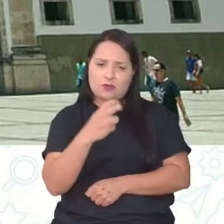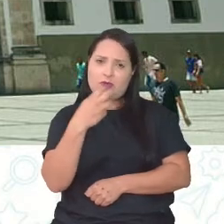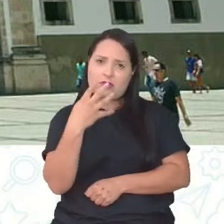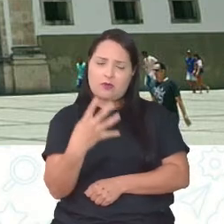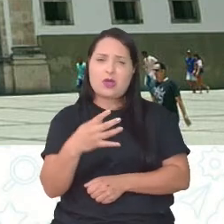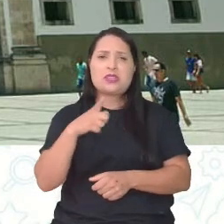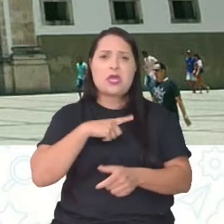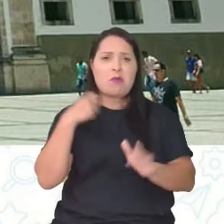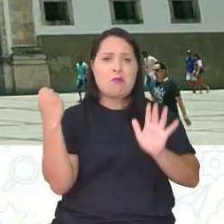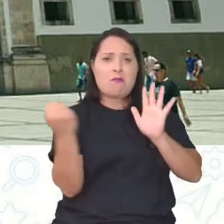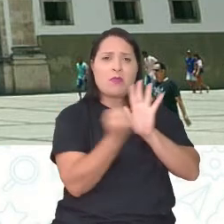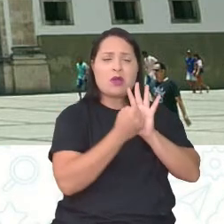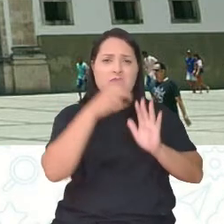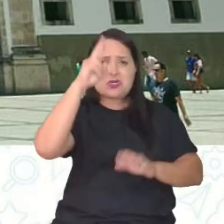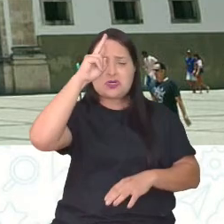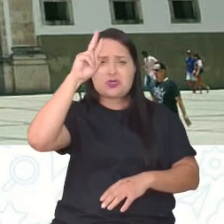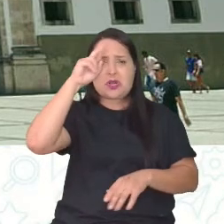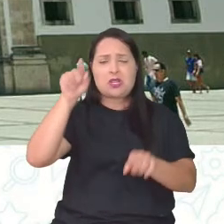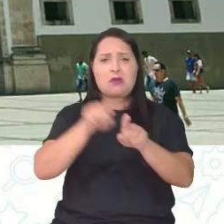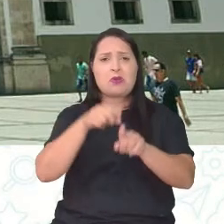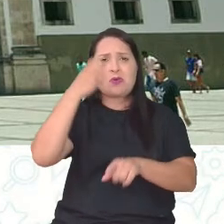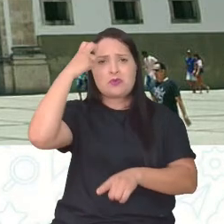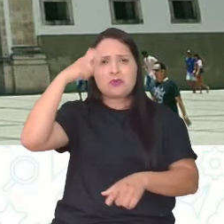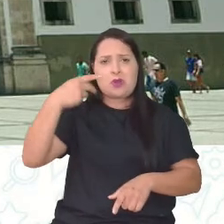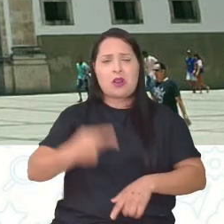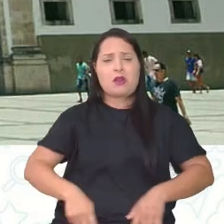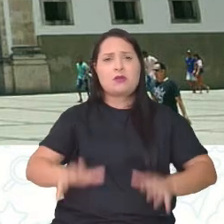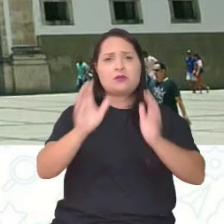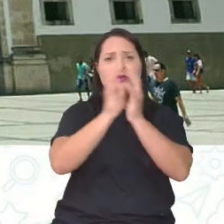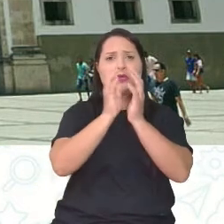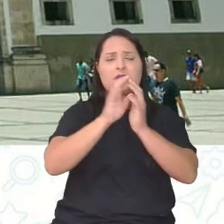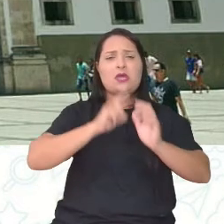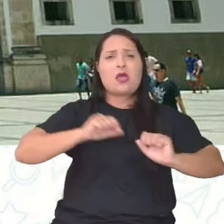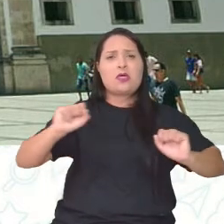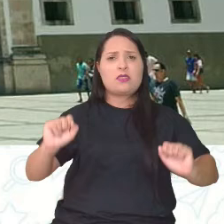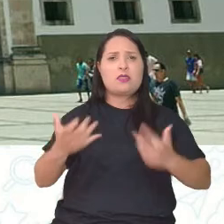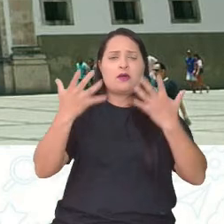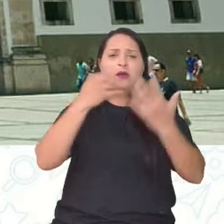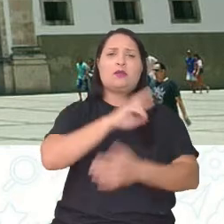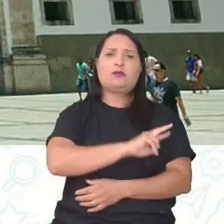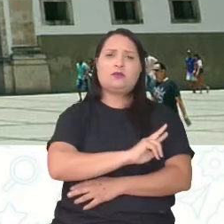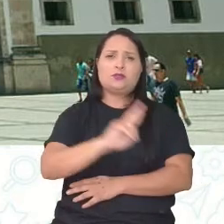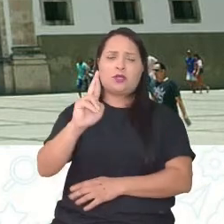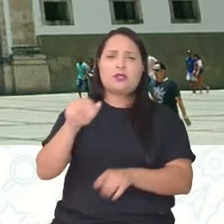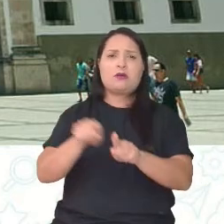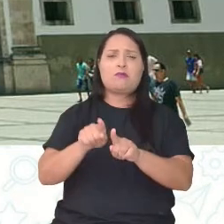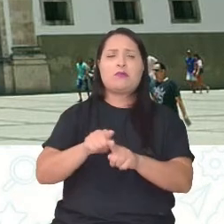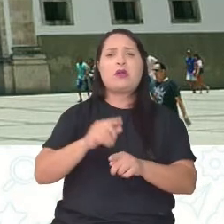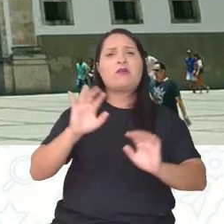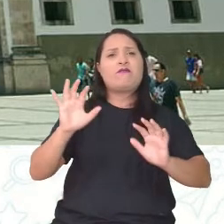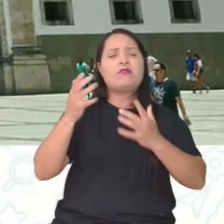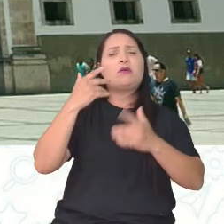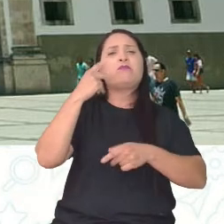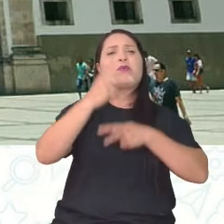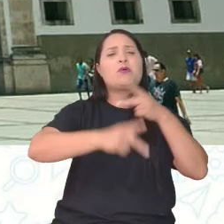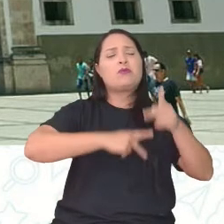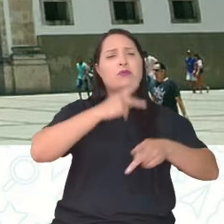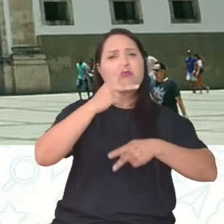Recife, sobretudo no que se refere às celebrações religiosas e festas populares, né? Essa questão aí